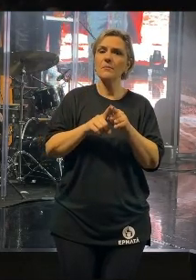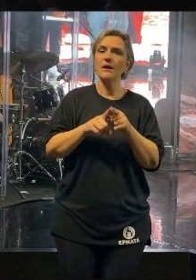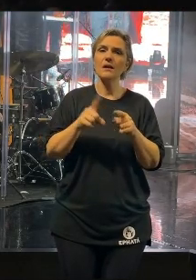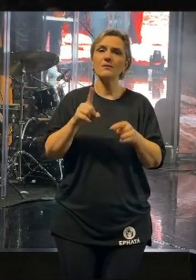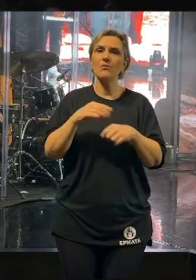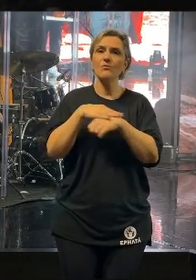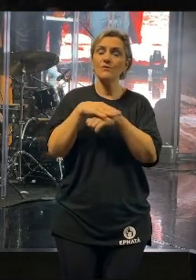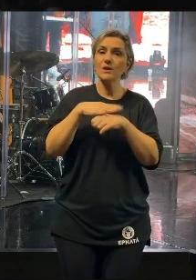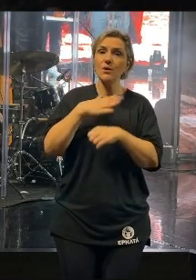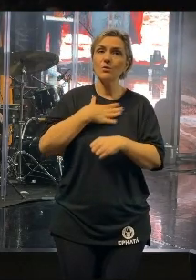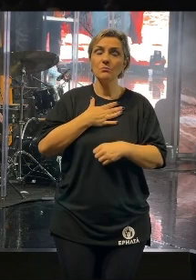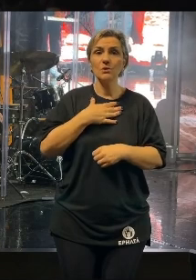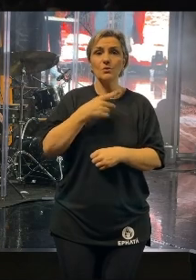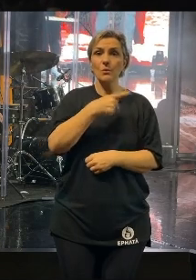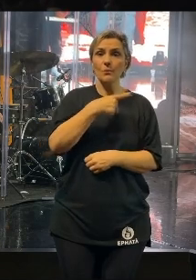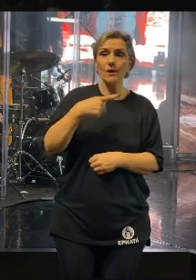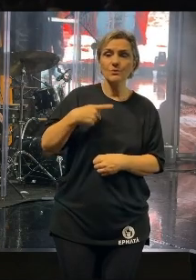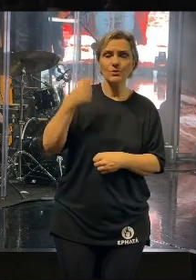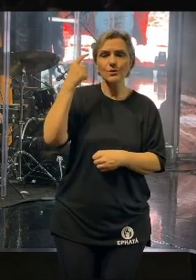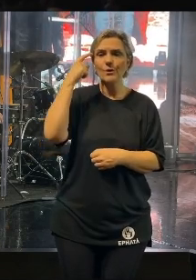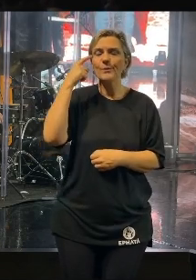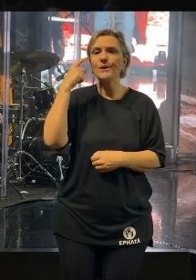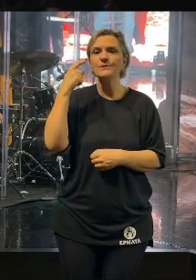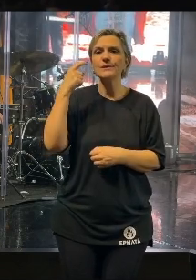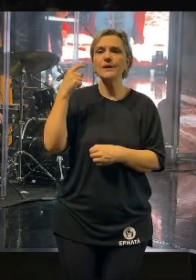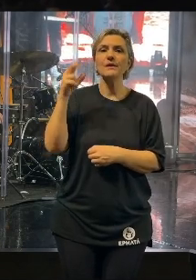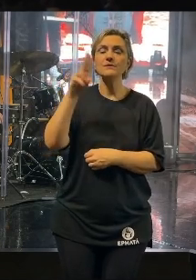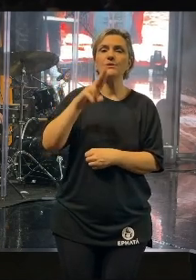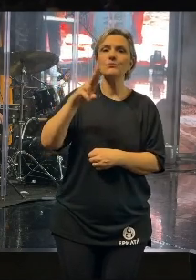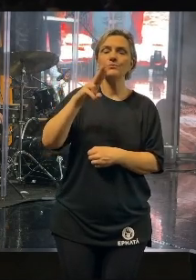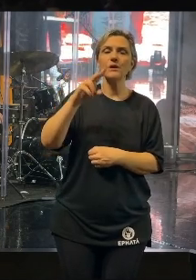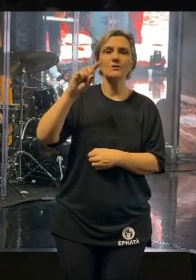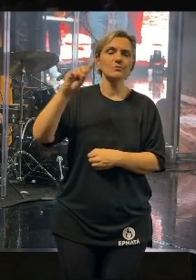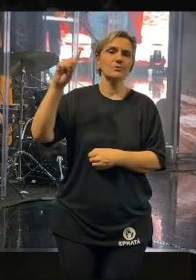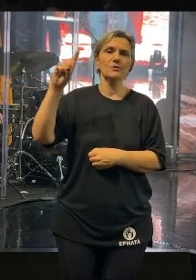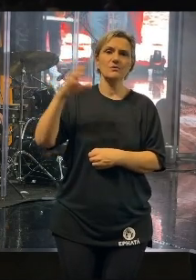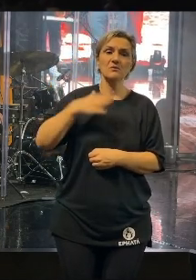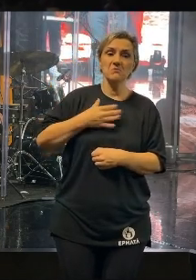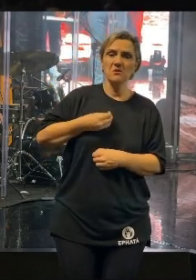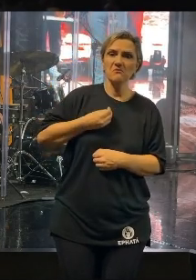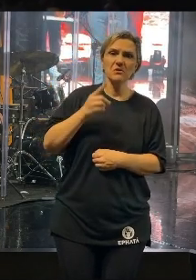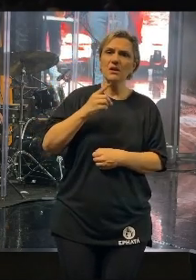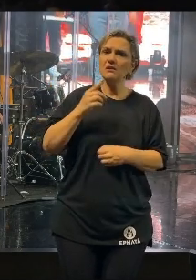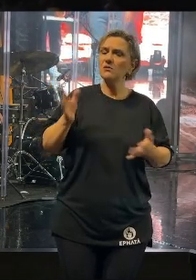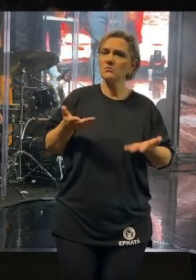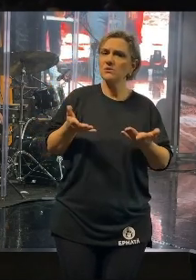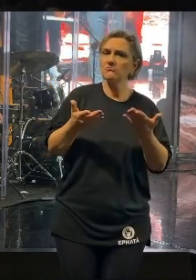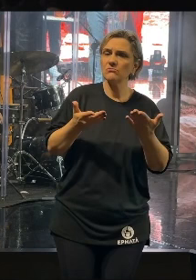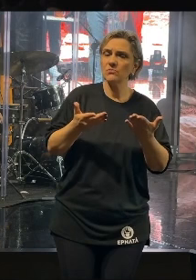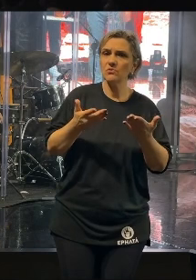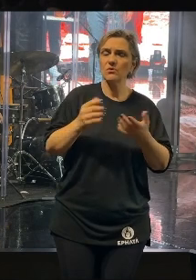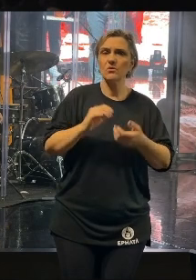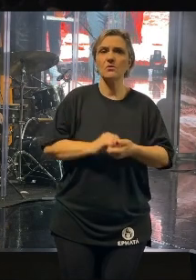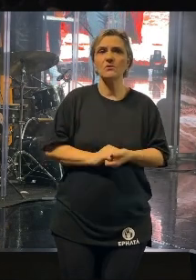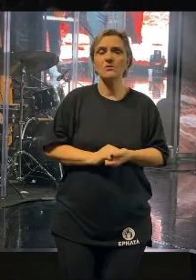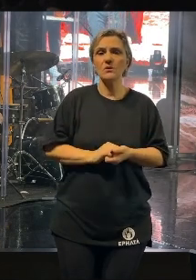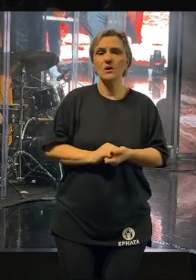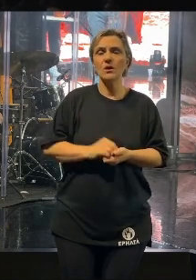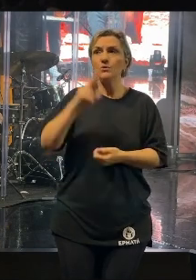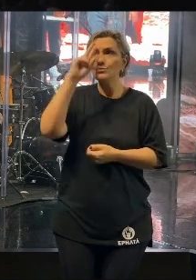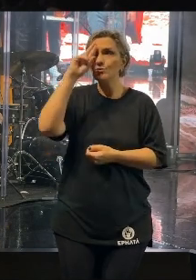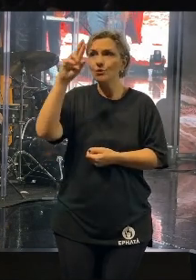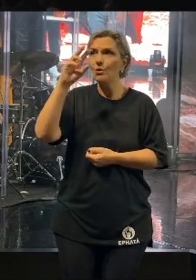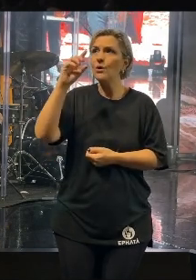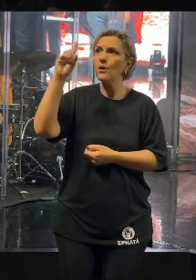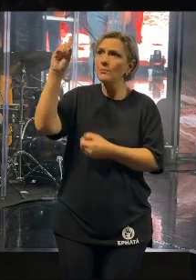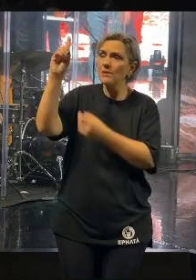ser como um instrumento de Deus na minha vida, ele praticamente me desestimulou em tudo. O Senhor me deu uma